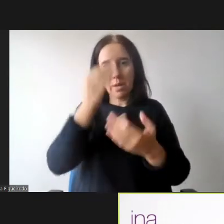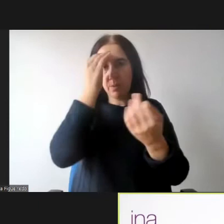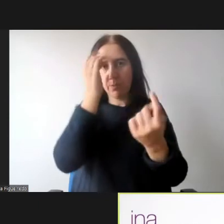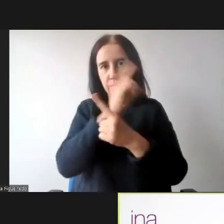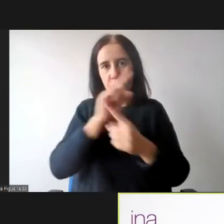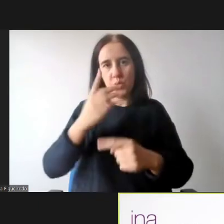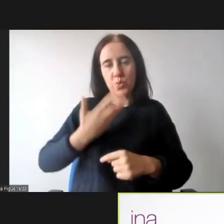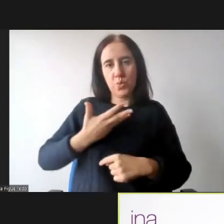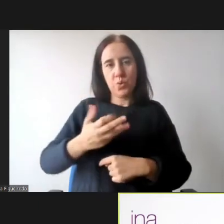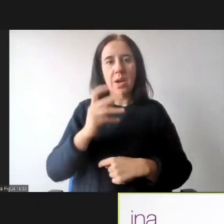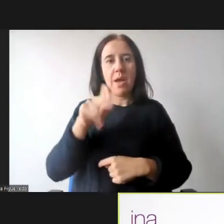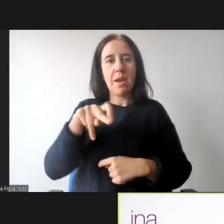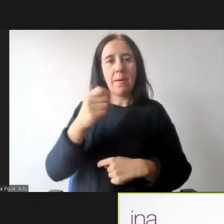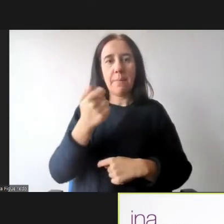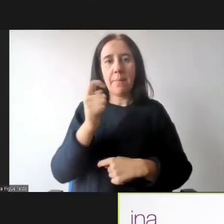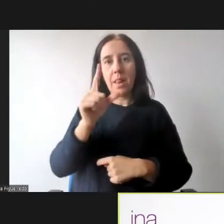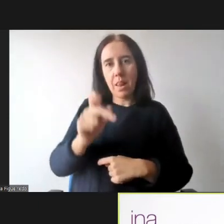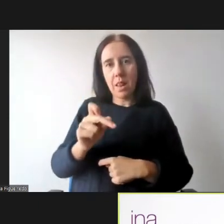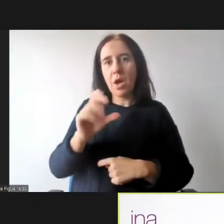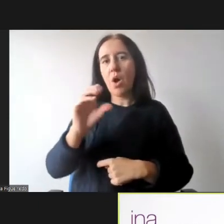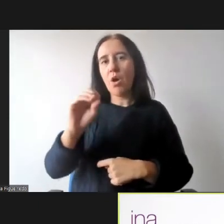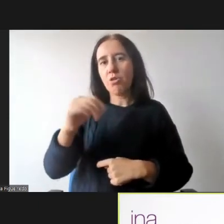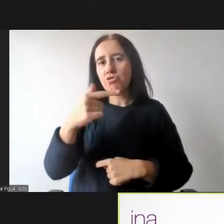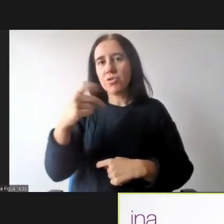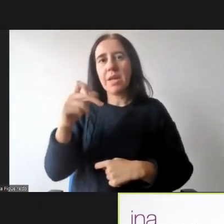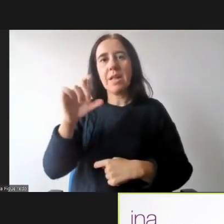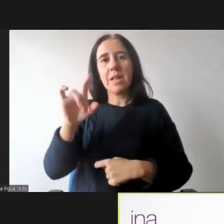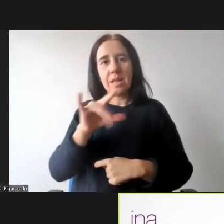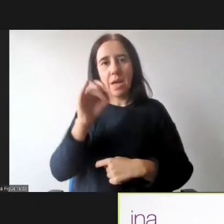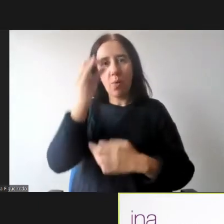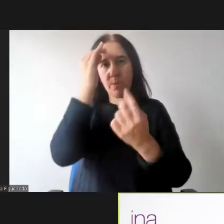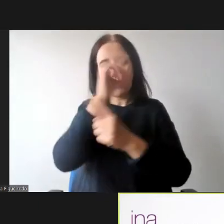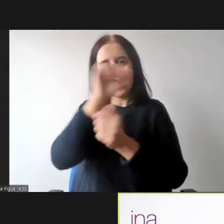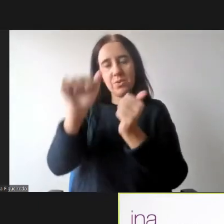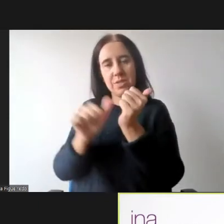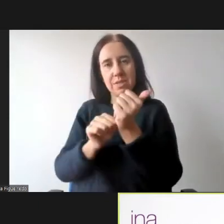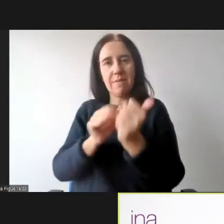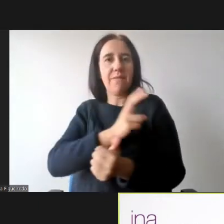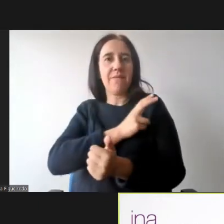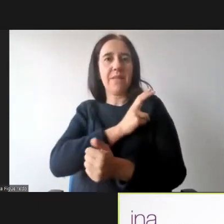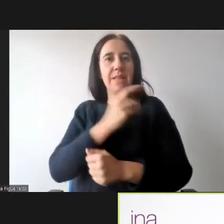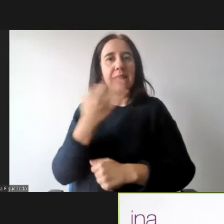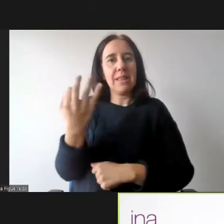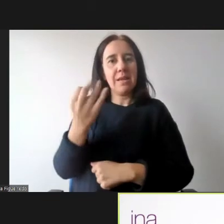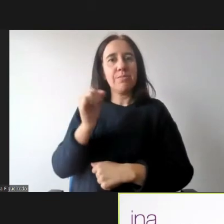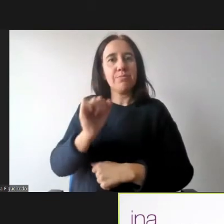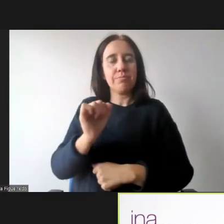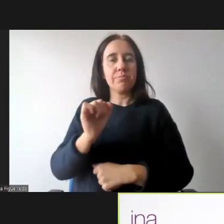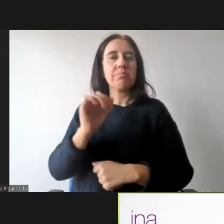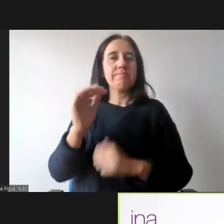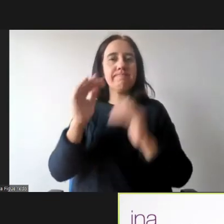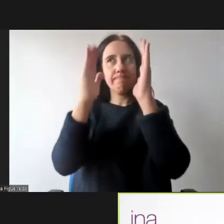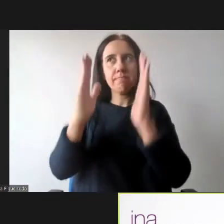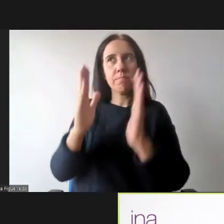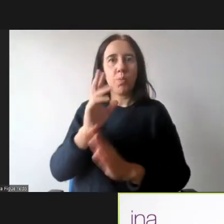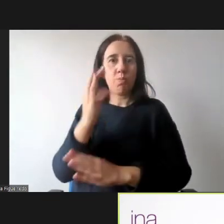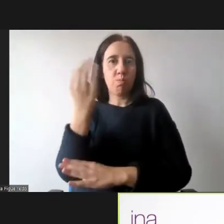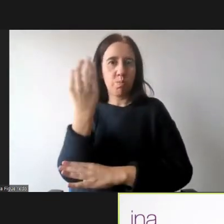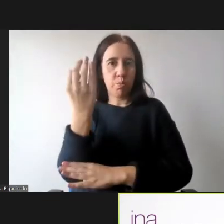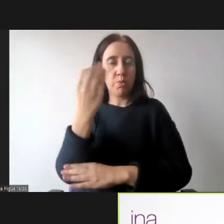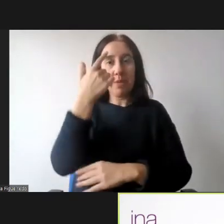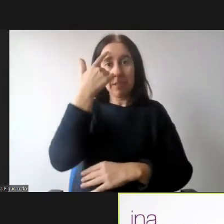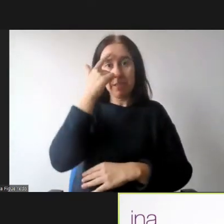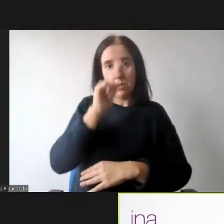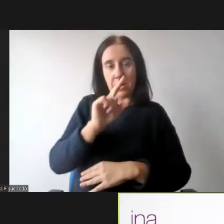doutora Anabela Costa Leão, professora auxiliar da Faculdade de Direito da Universidade do Porto, licenciada